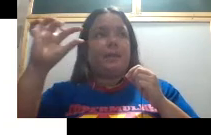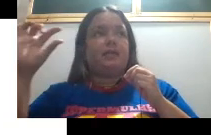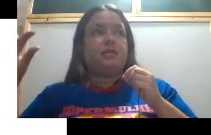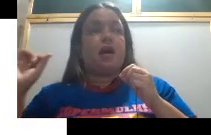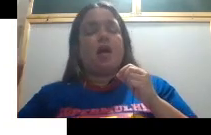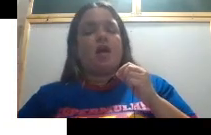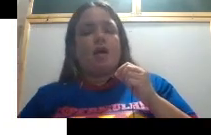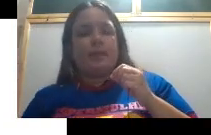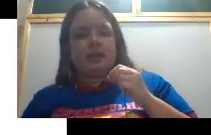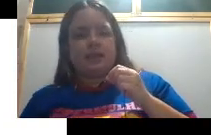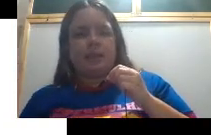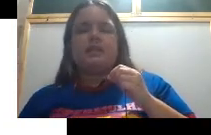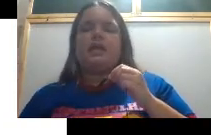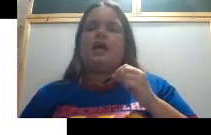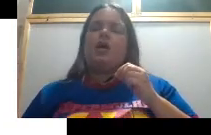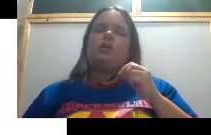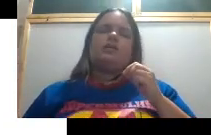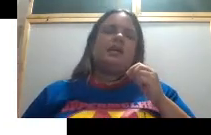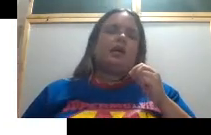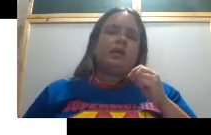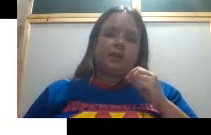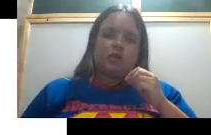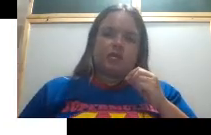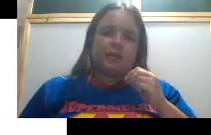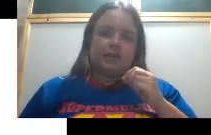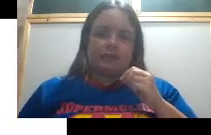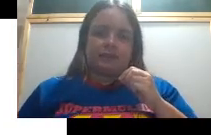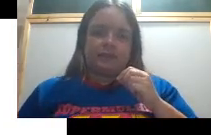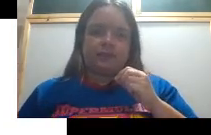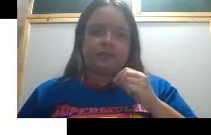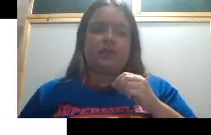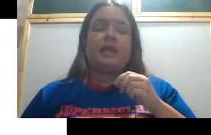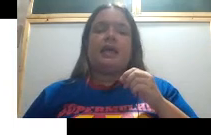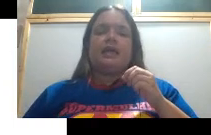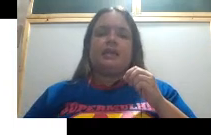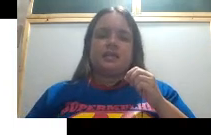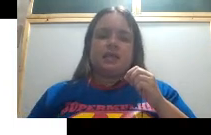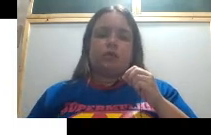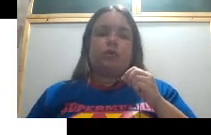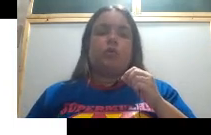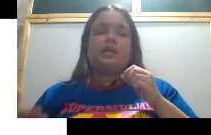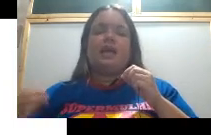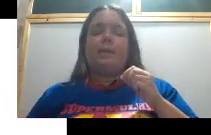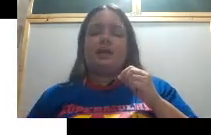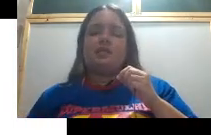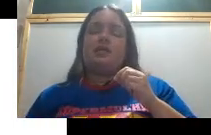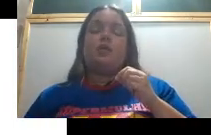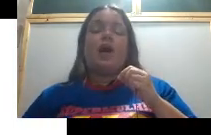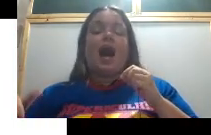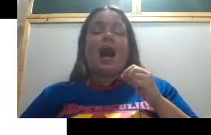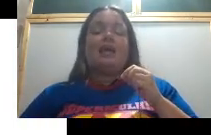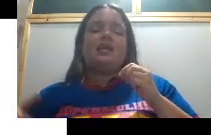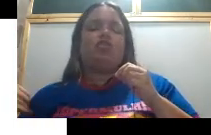né que tem aquela partezinha branca da Bandeira Qual será o lema do nosso organismo o terceiro o que